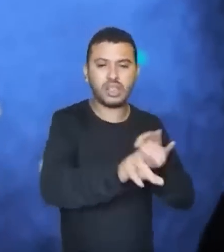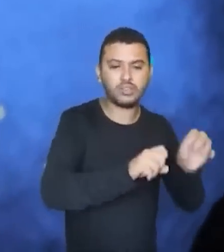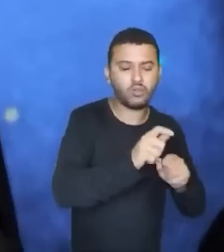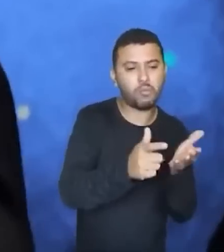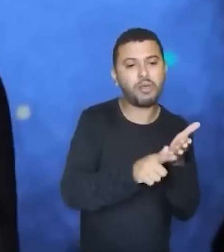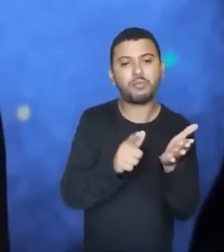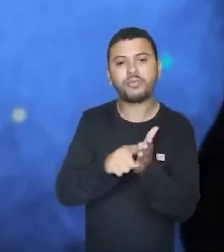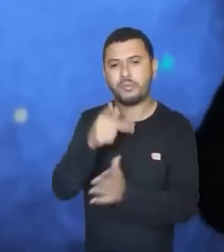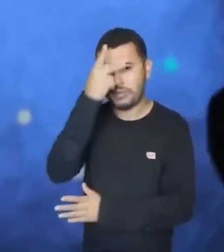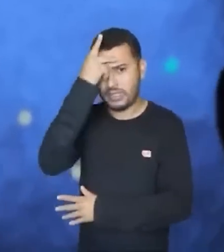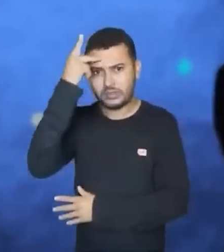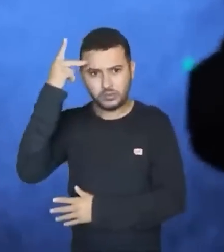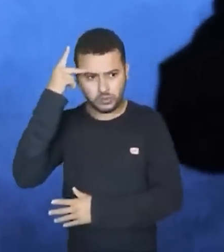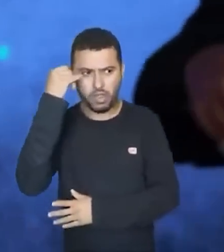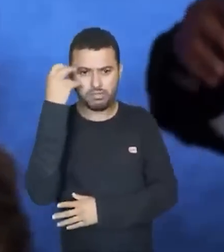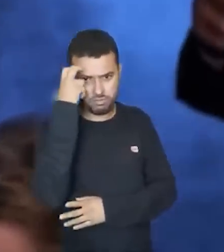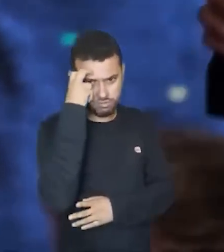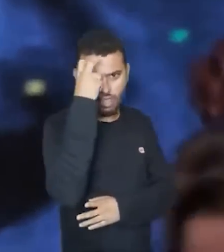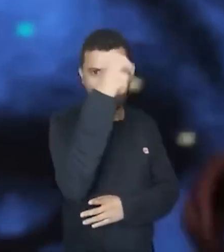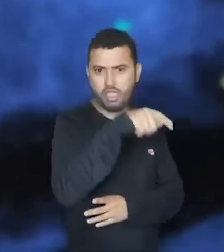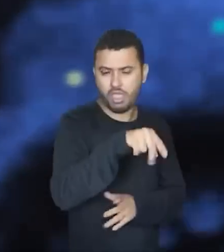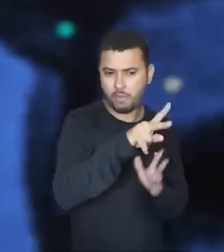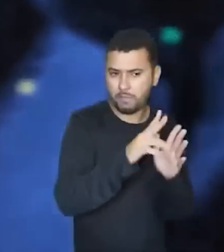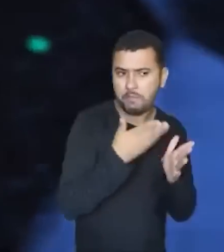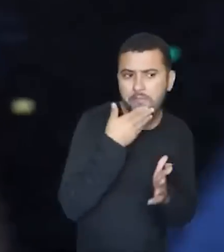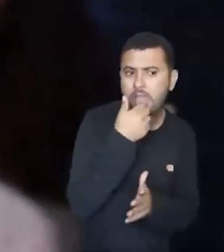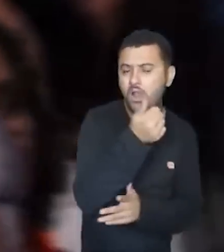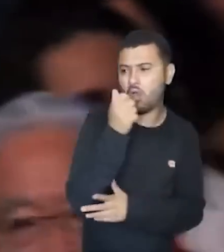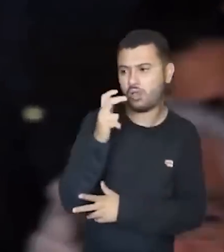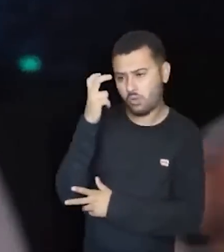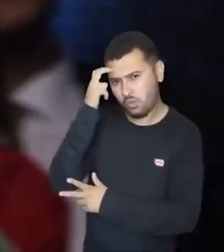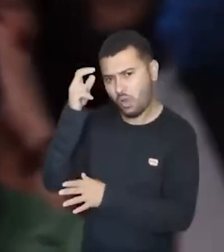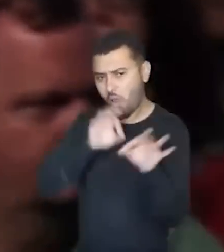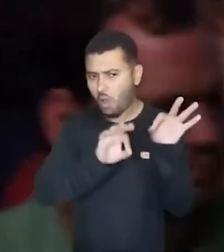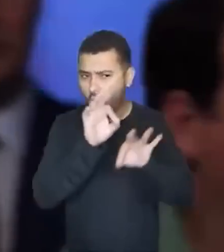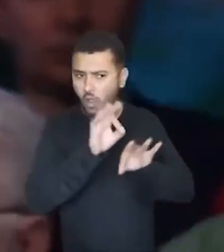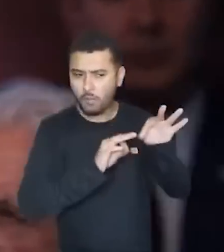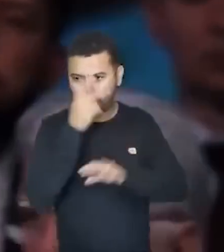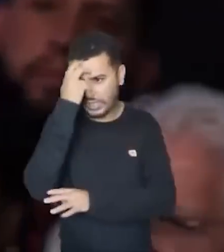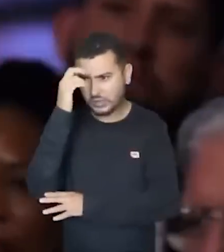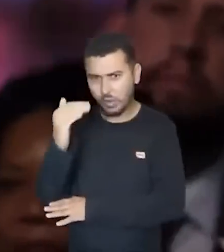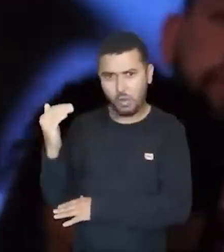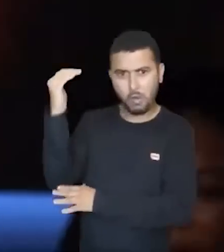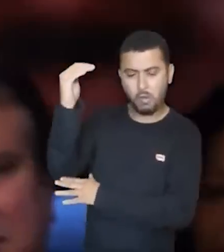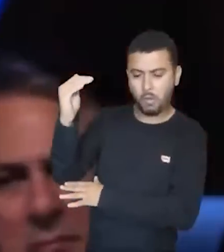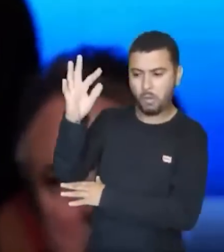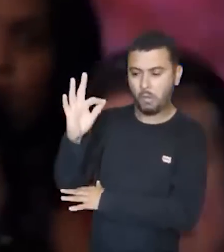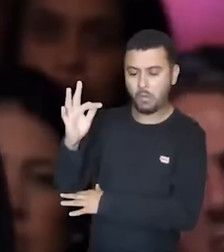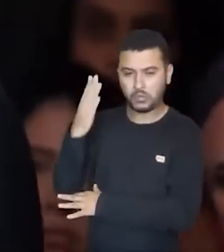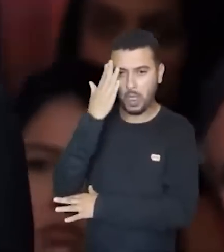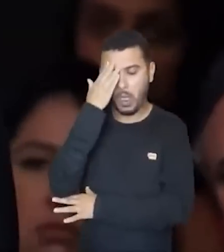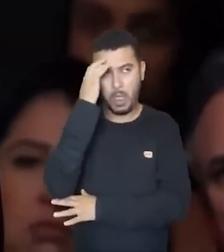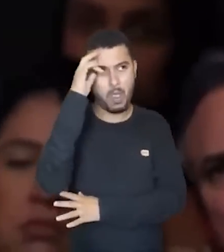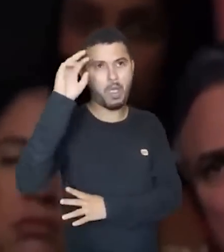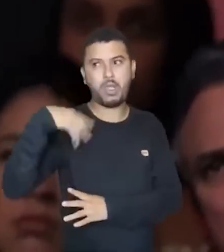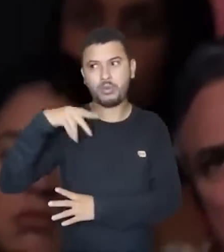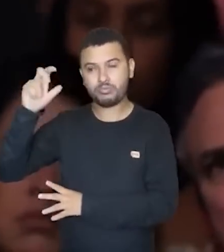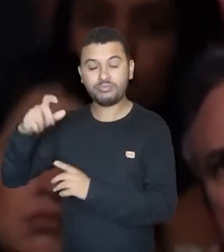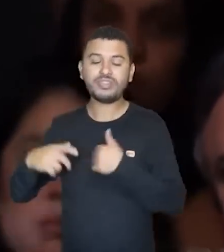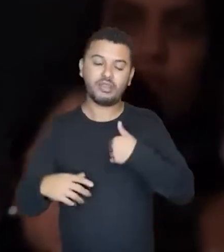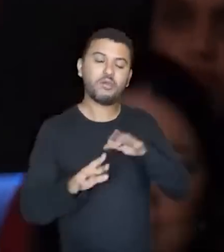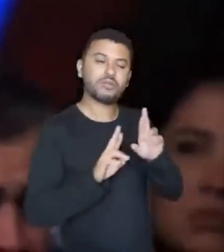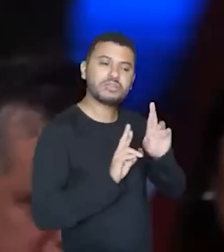gente letrada, às vezes discurso mais organizado que gente que pensa que sabe, eu tenho esperança,